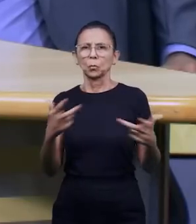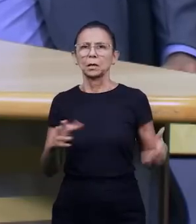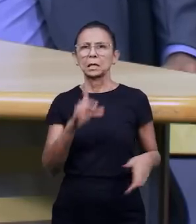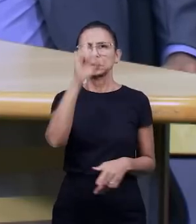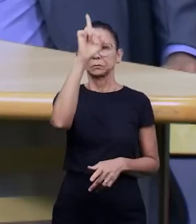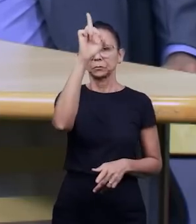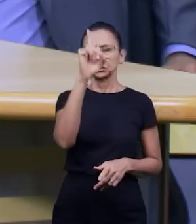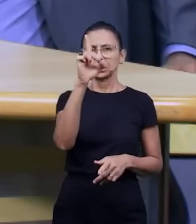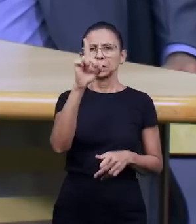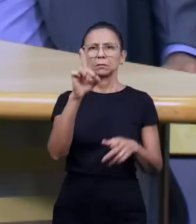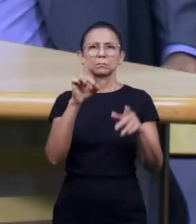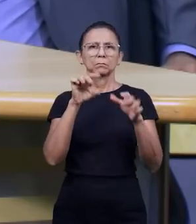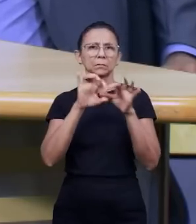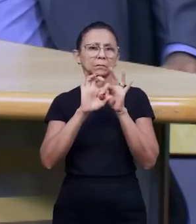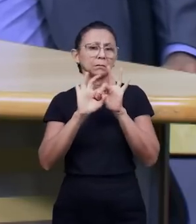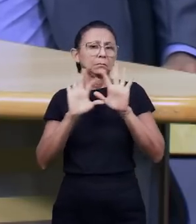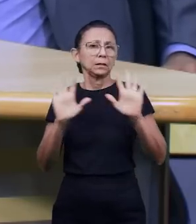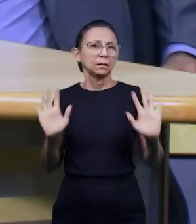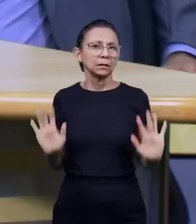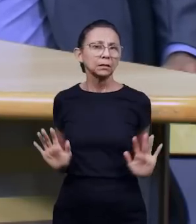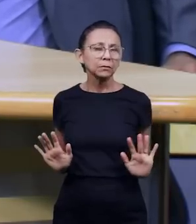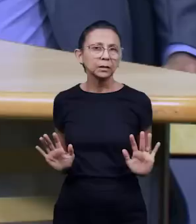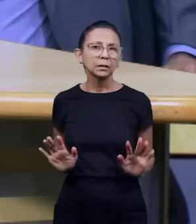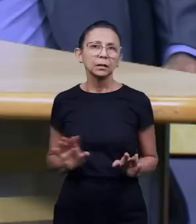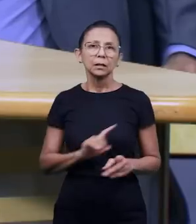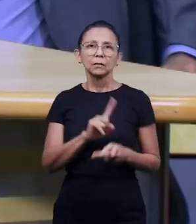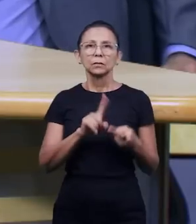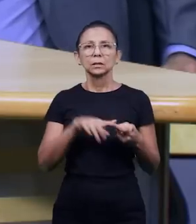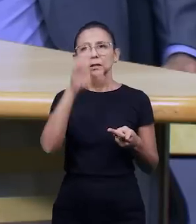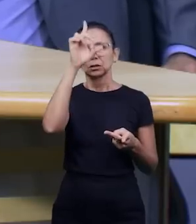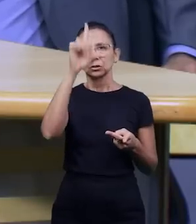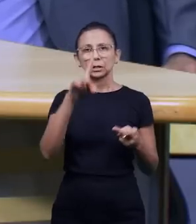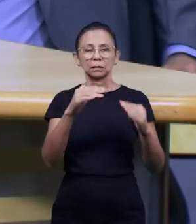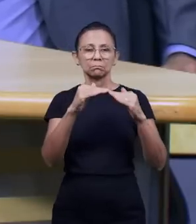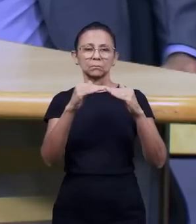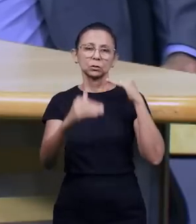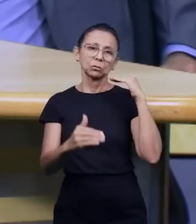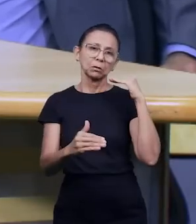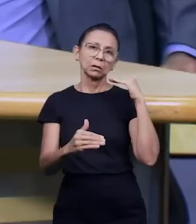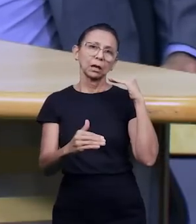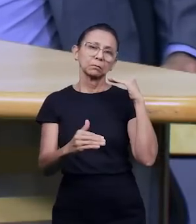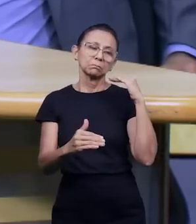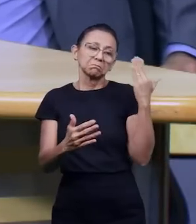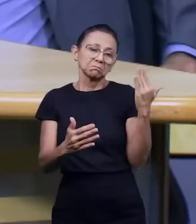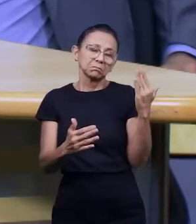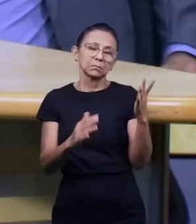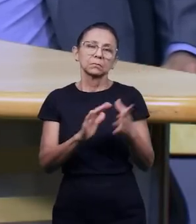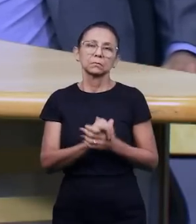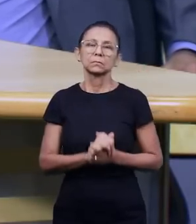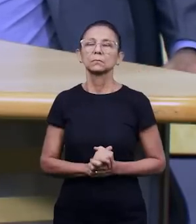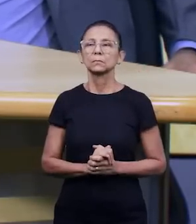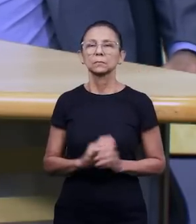Olha só. Um dia eu disse isso para um irmão e digo isso para você também que está assistindo.